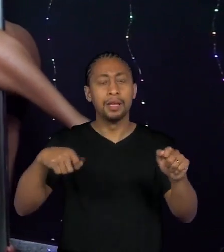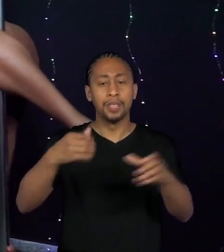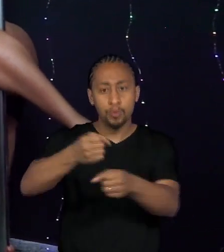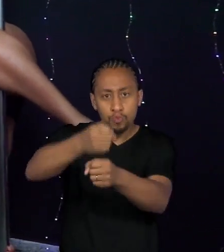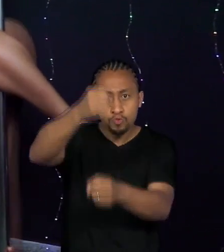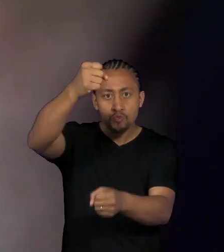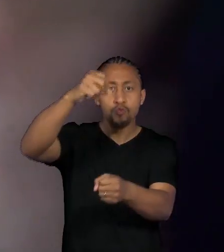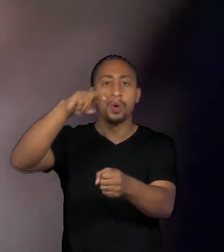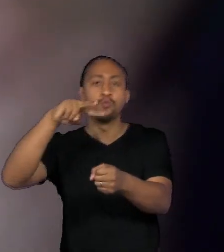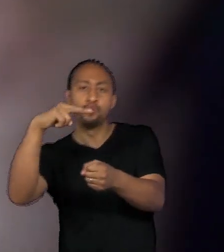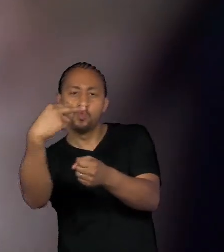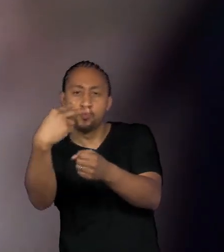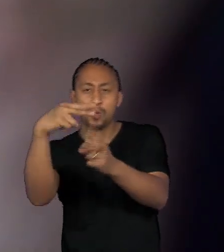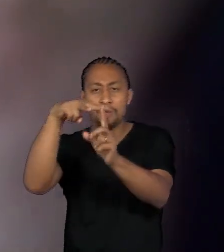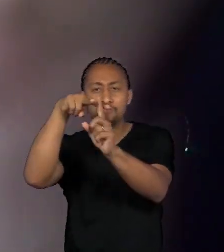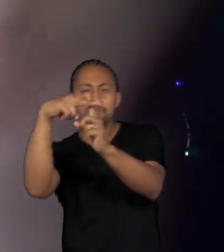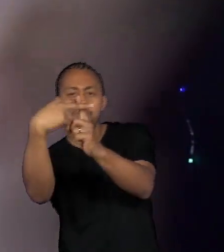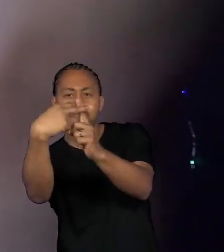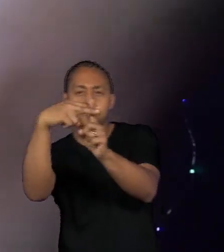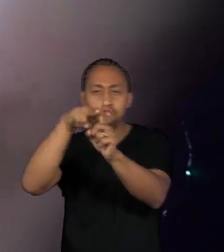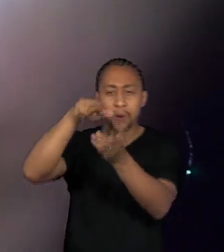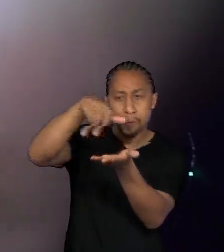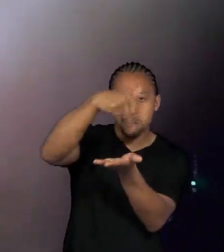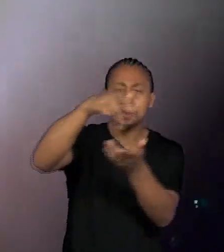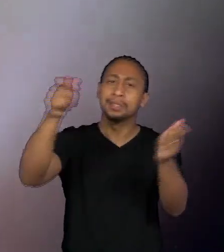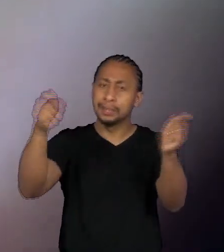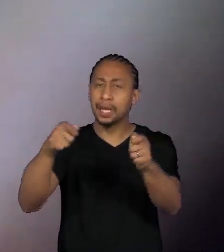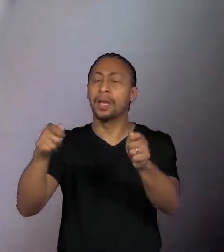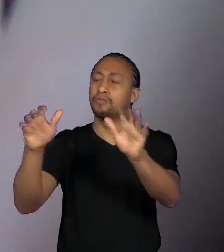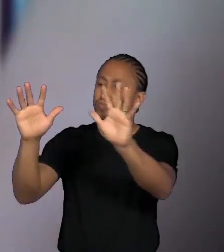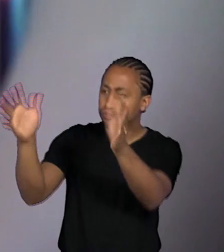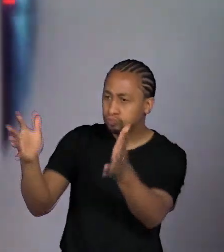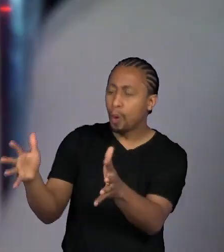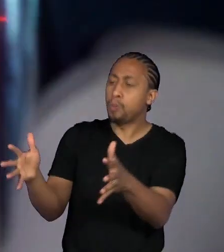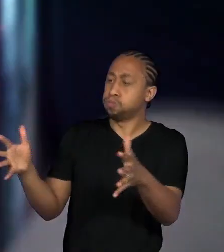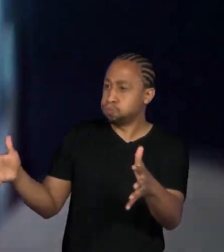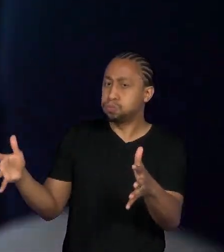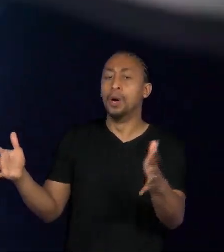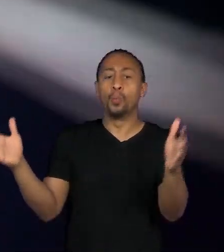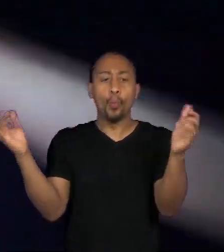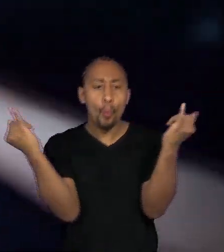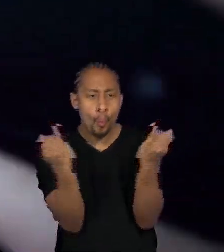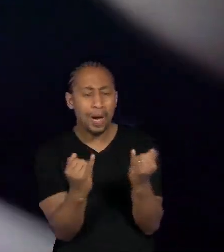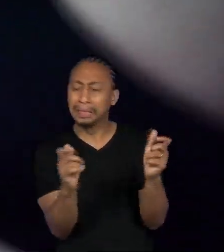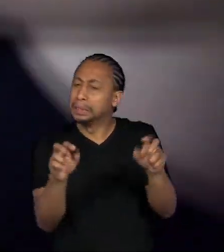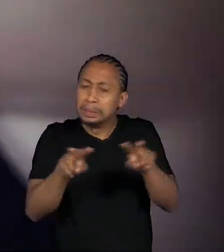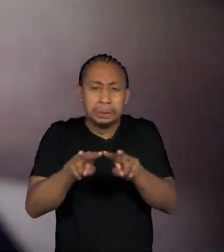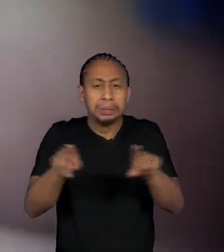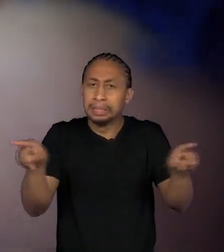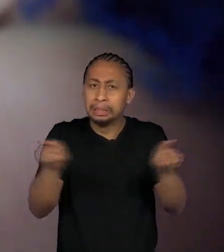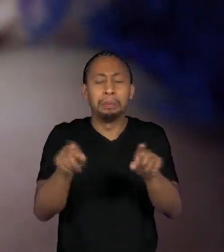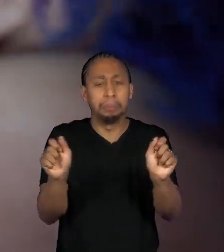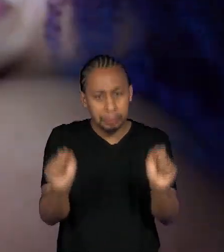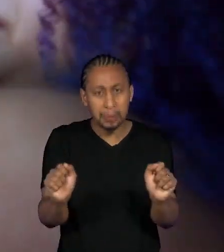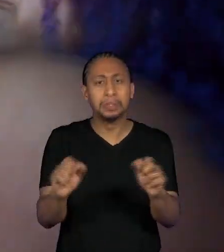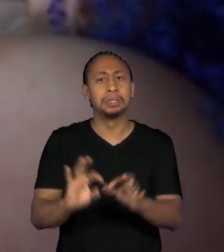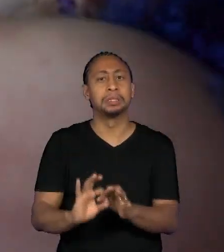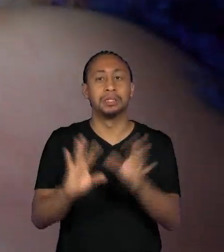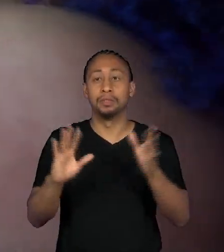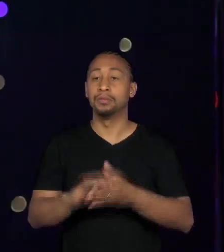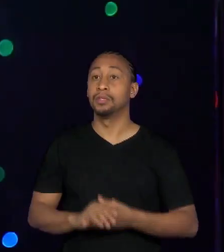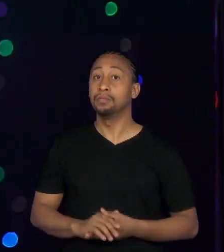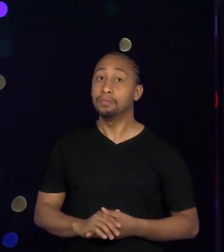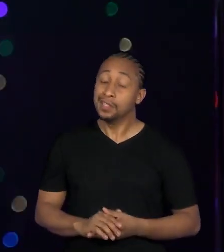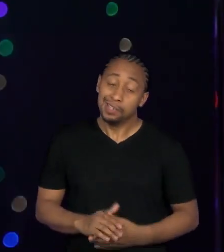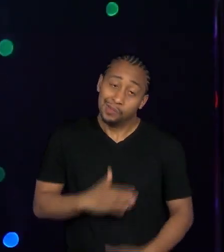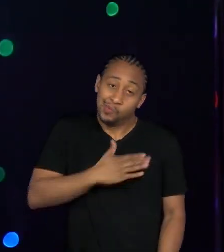sendo elas magras ou que estão acima do peso, são mulheres que podem fazer o polidense. Eu não gosto muito de academia